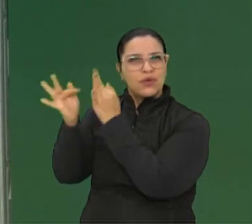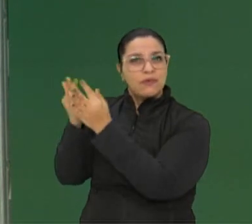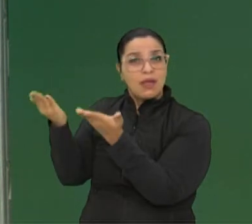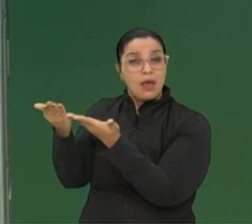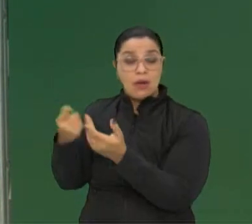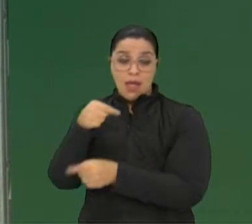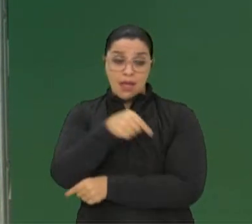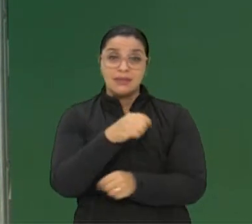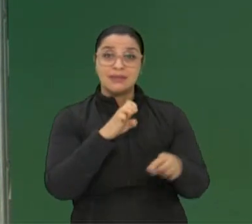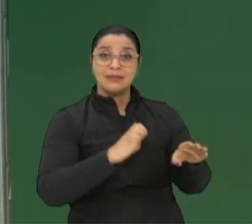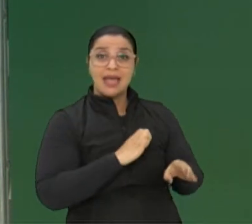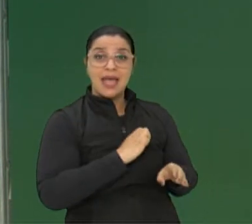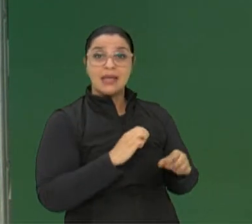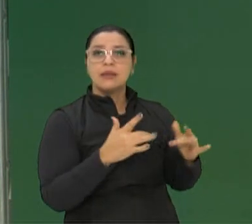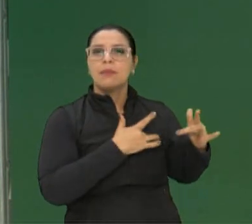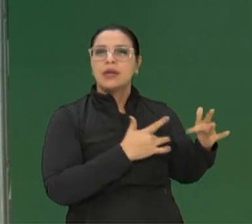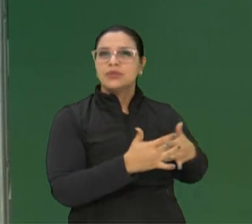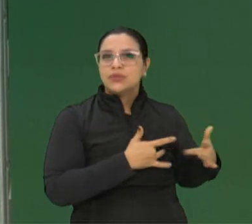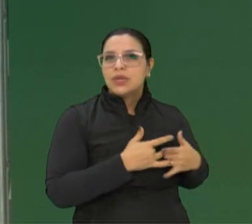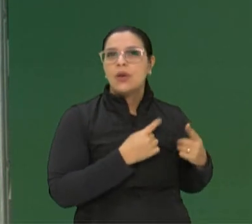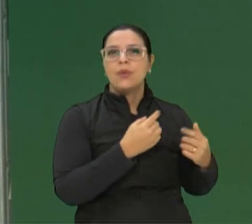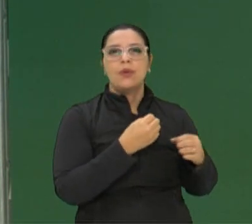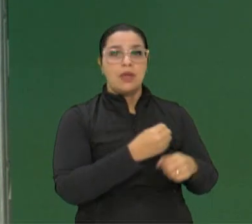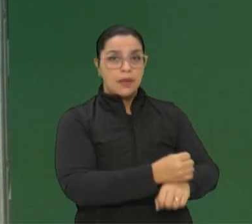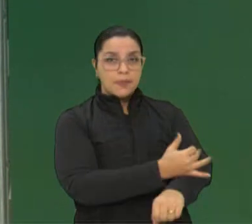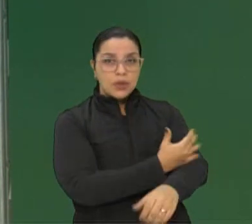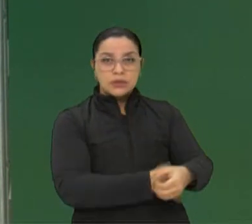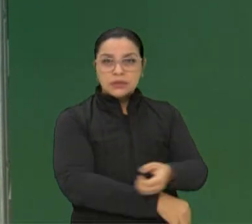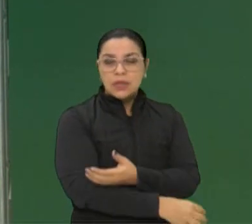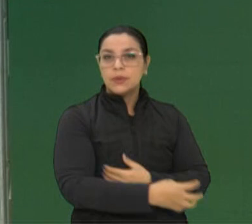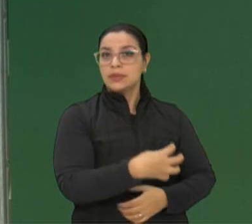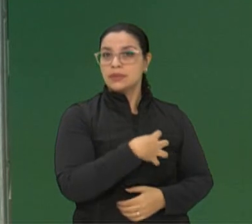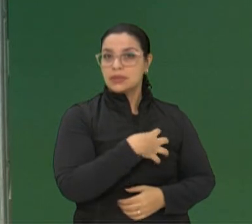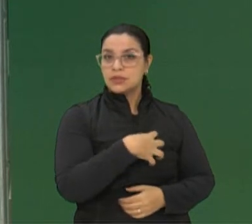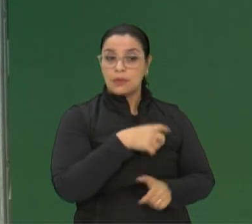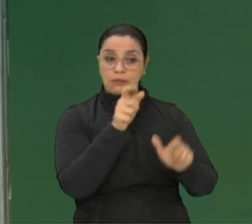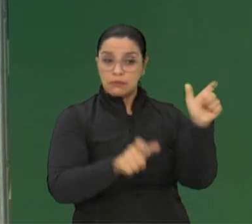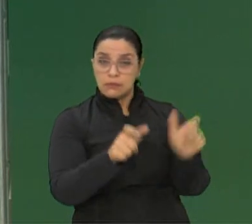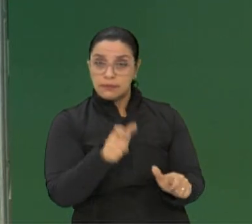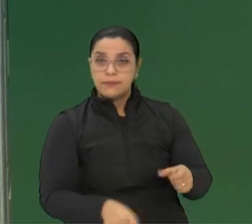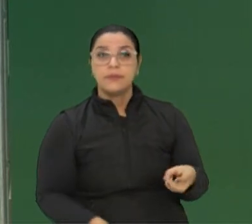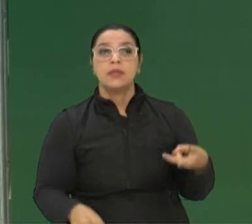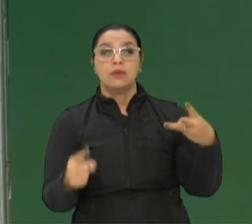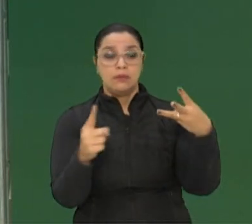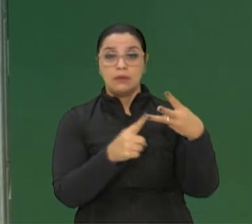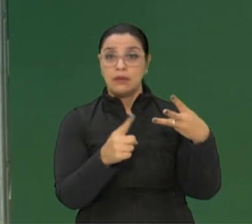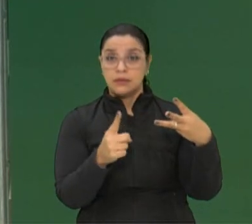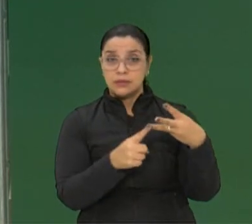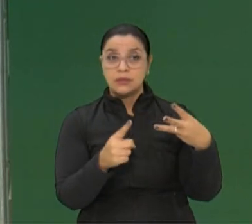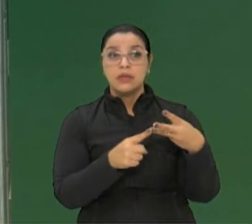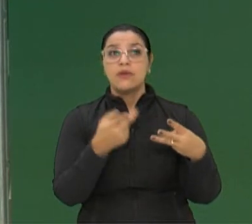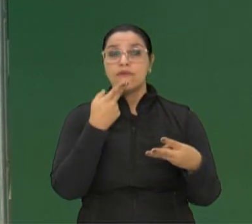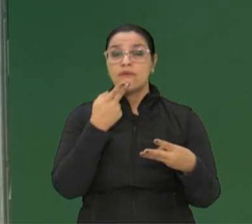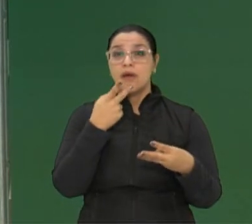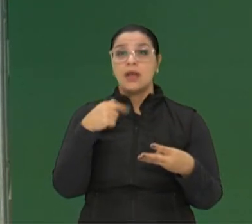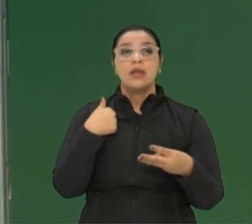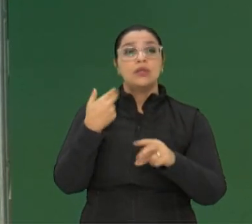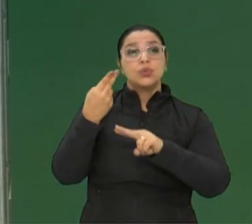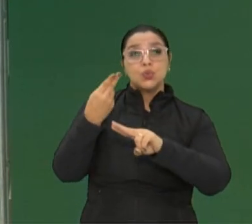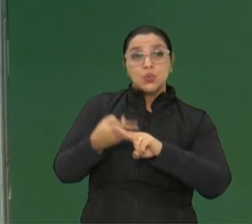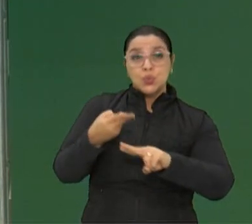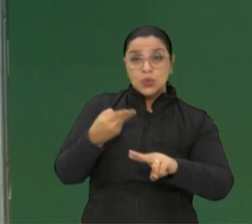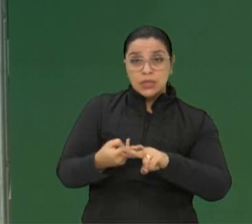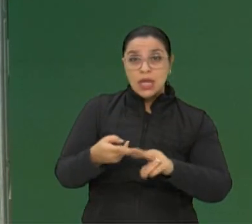é uma ética baseada nas paixões, nas emoções e nos sentimentos dos seres humanos, e a utilidade como